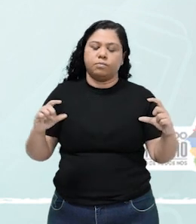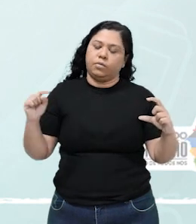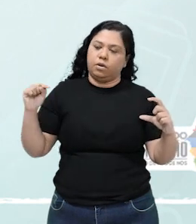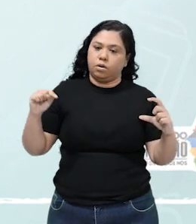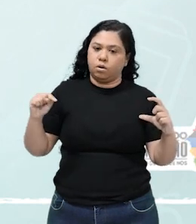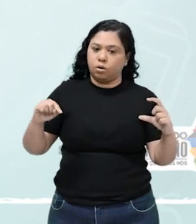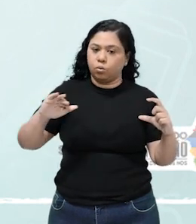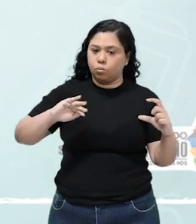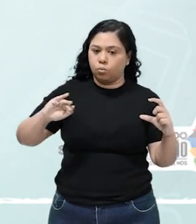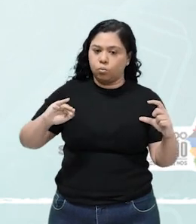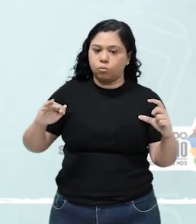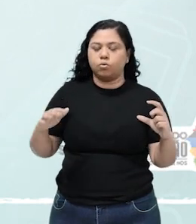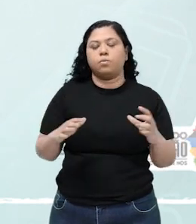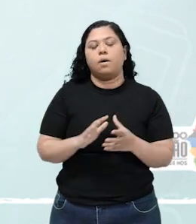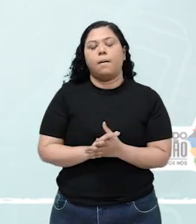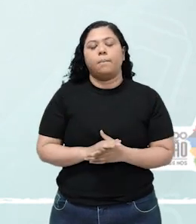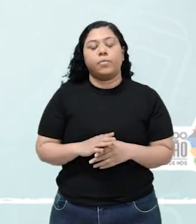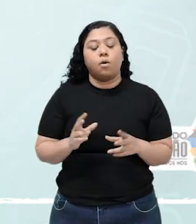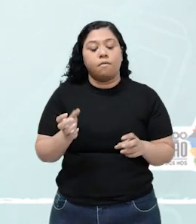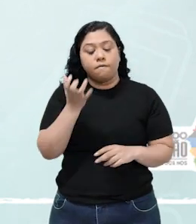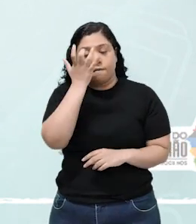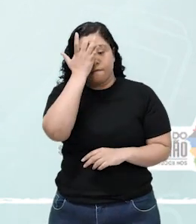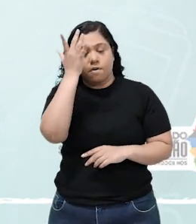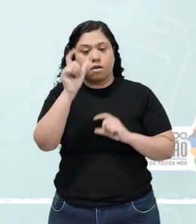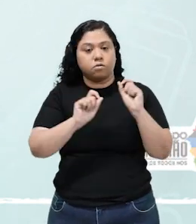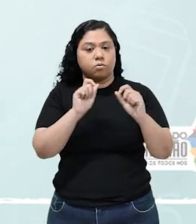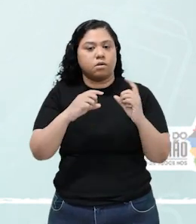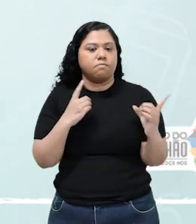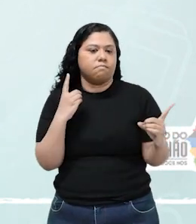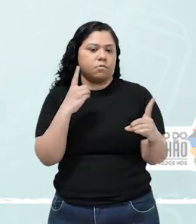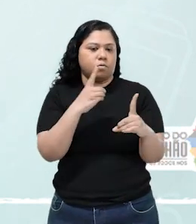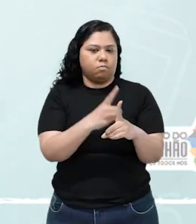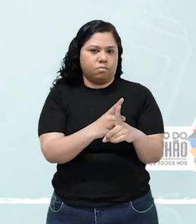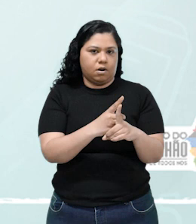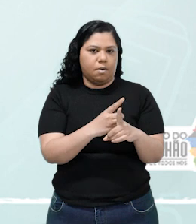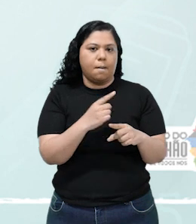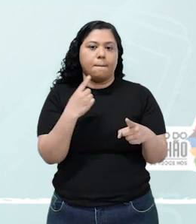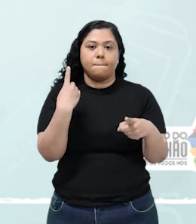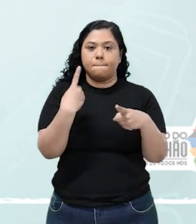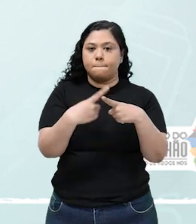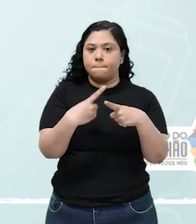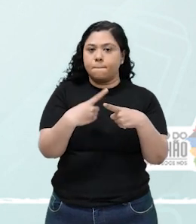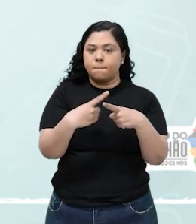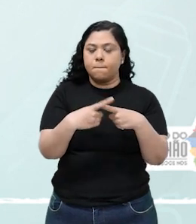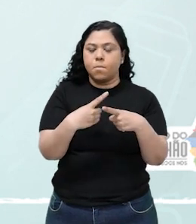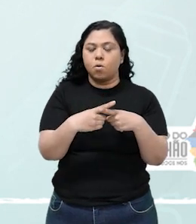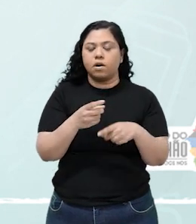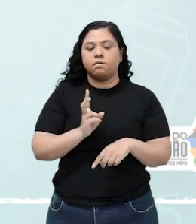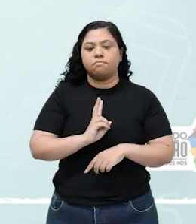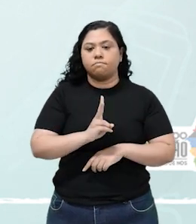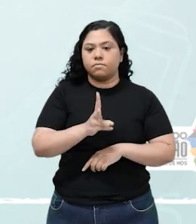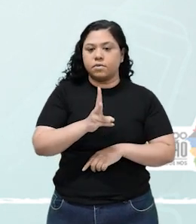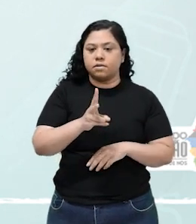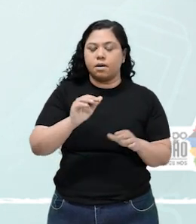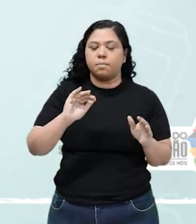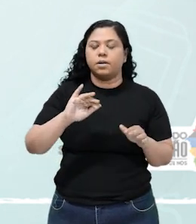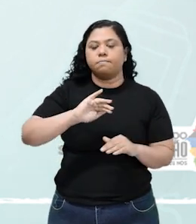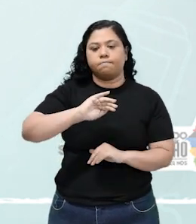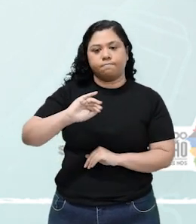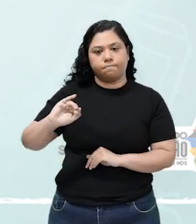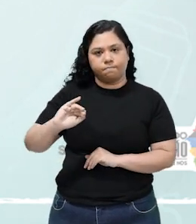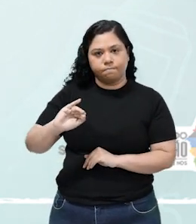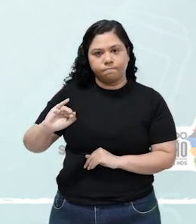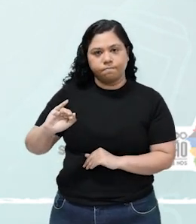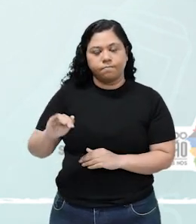a identificação da função aldeído. Por quê? Porque a carbonila vai estar sempre na extremidade da cadeia.